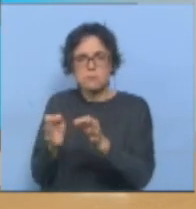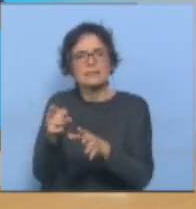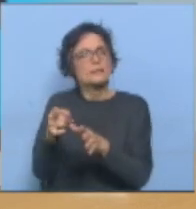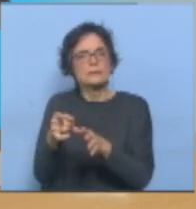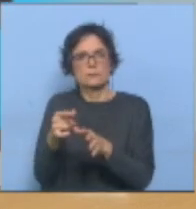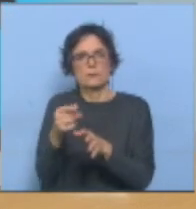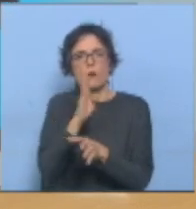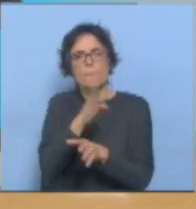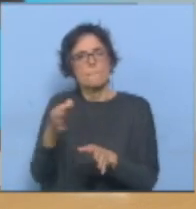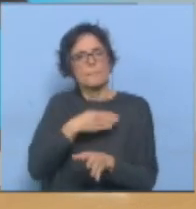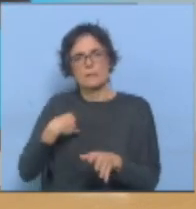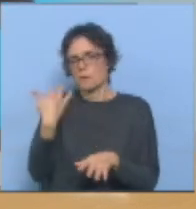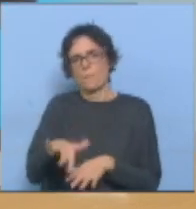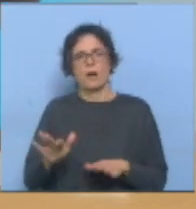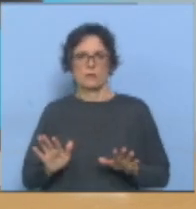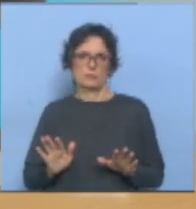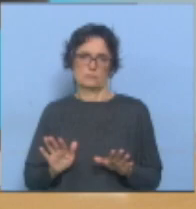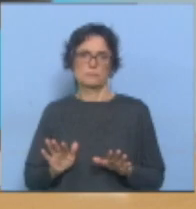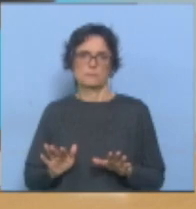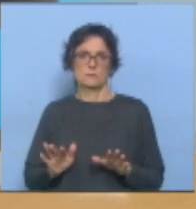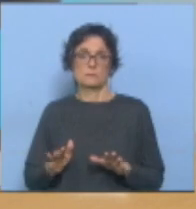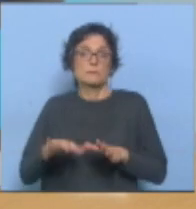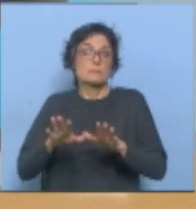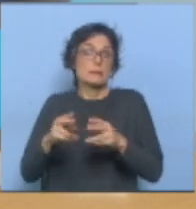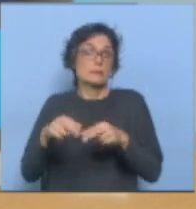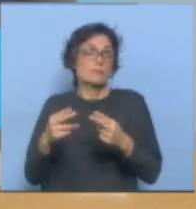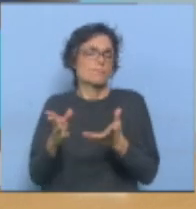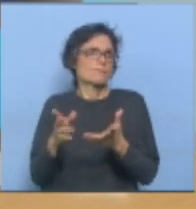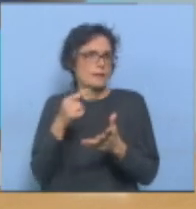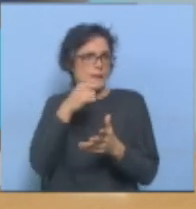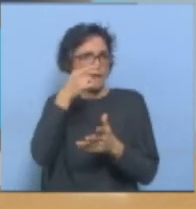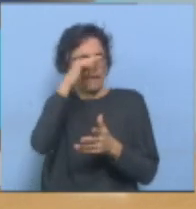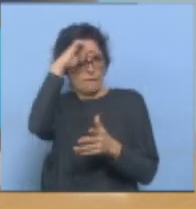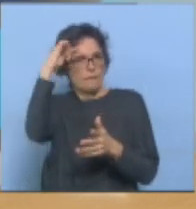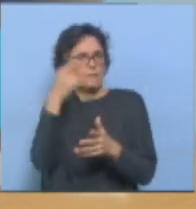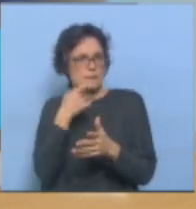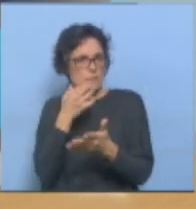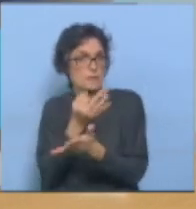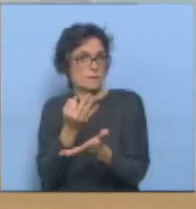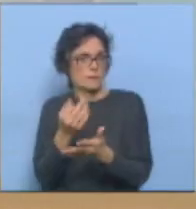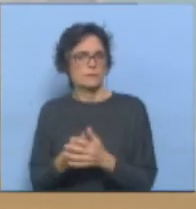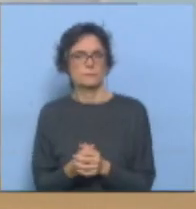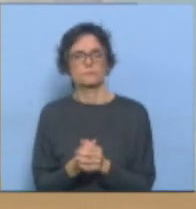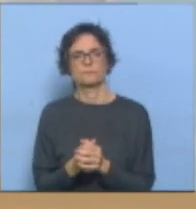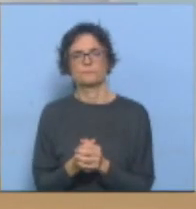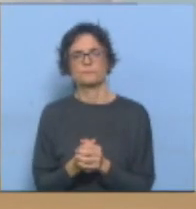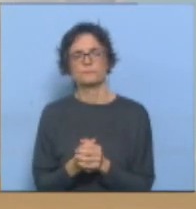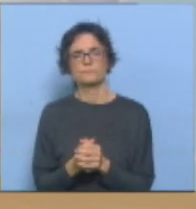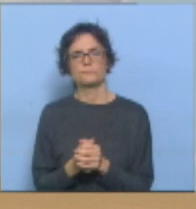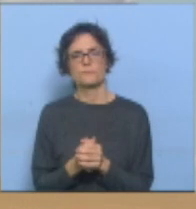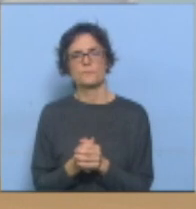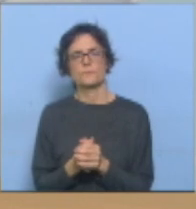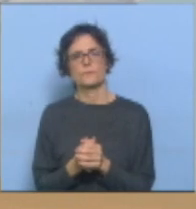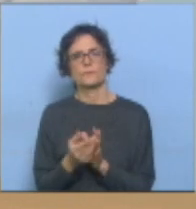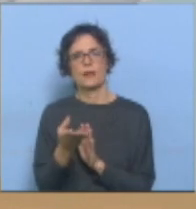que também nos é vedado, mas que é uma fronteira difícil de perceber, não é? E temos que aprender com os maus